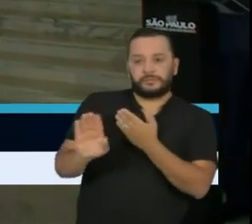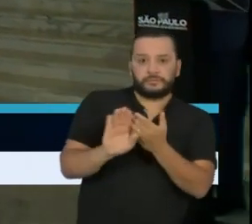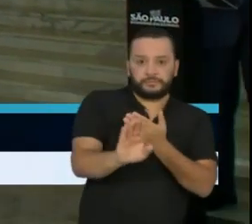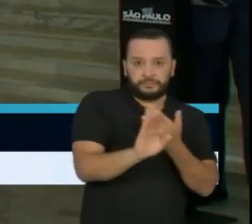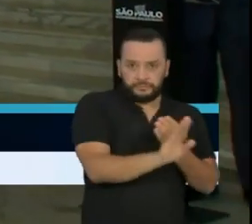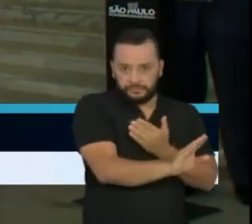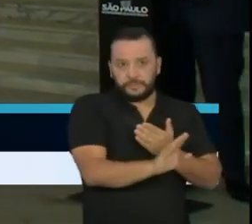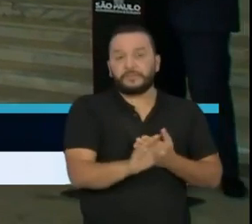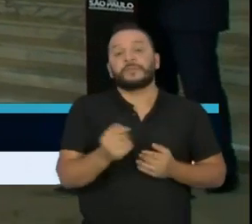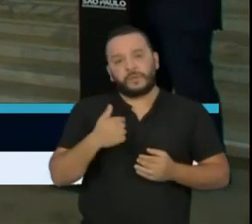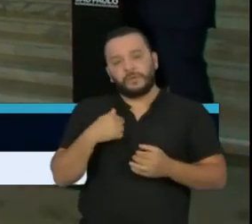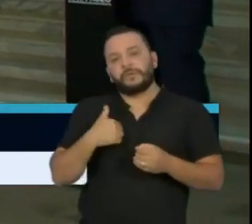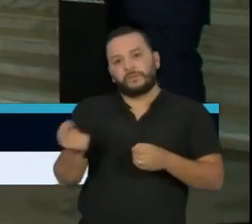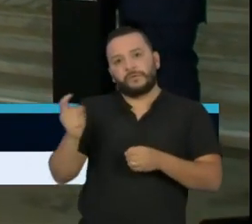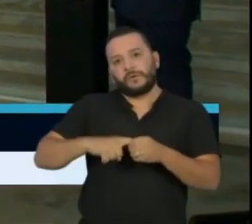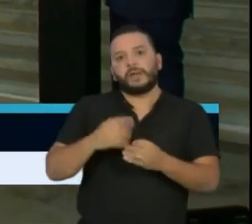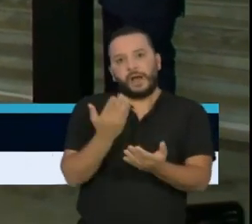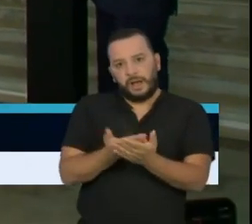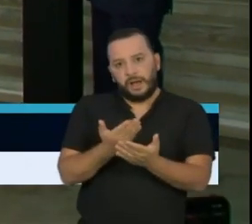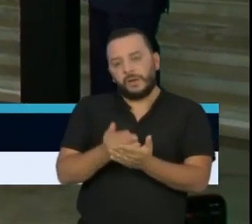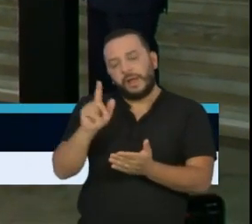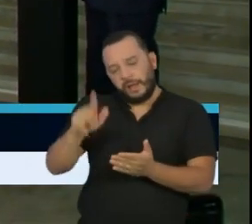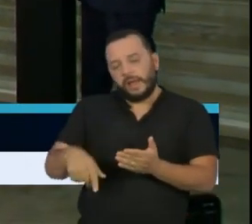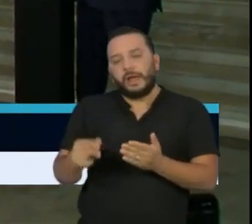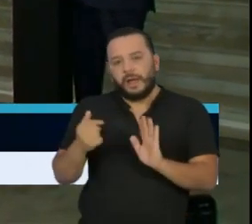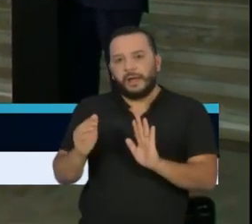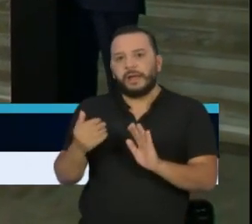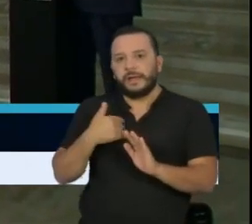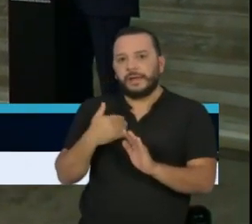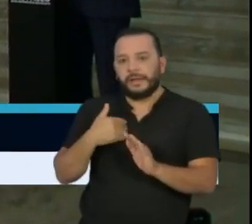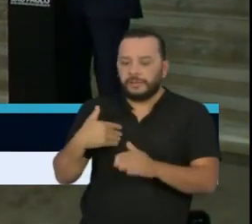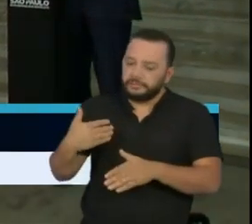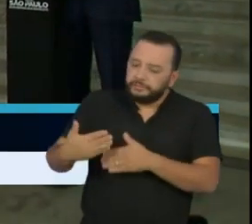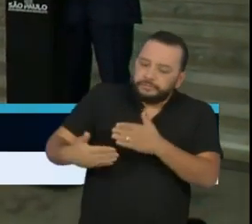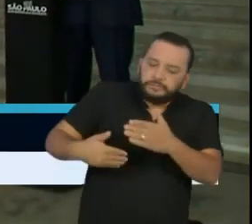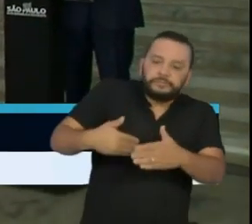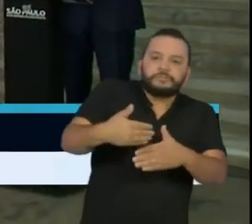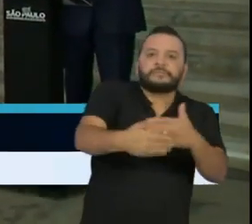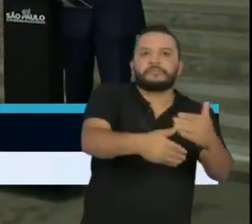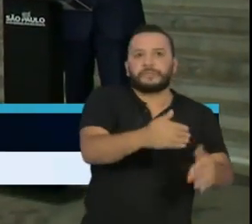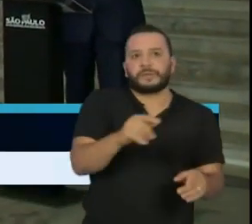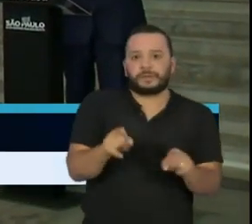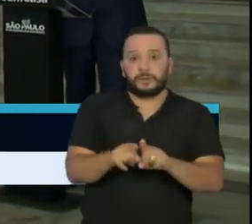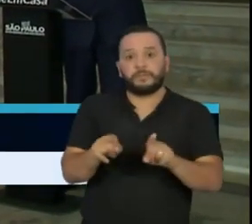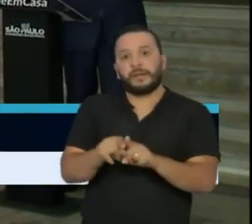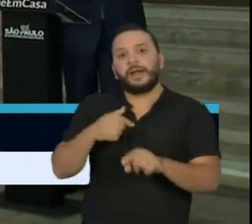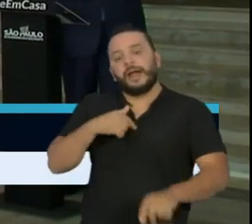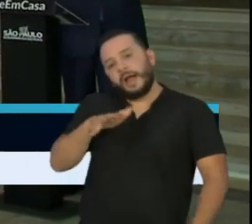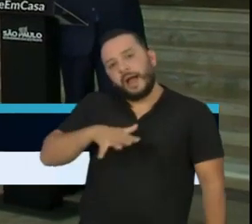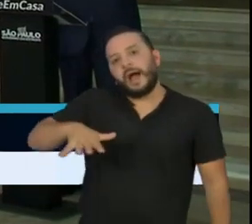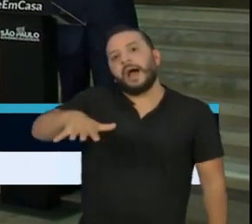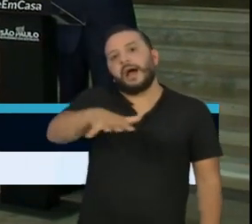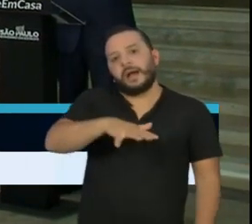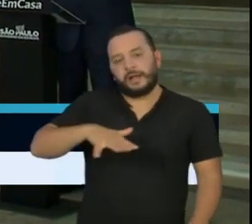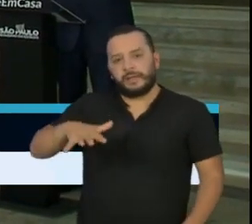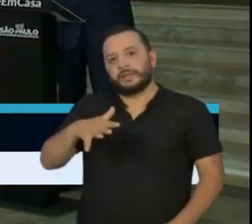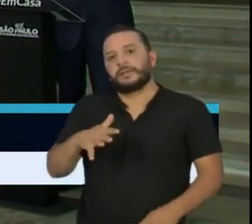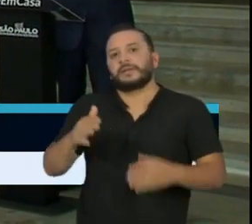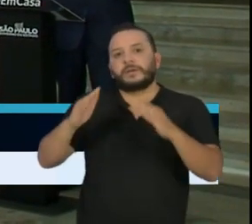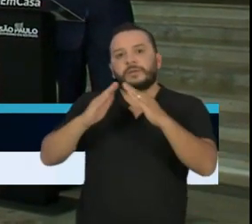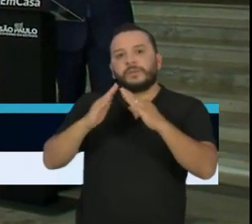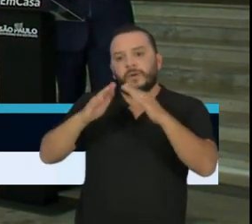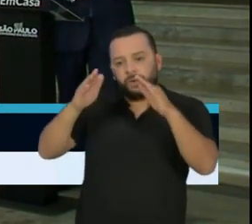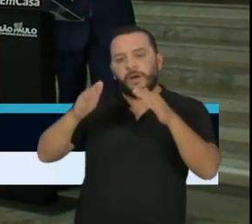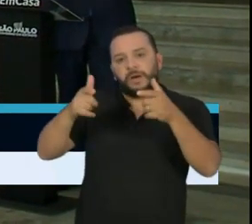também será gradual. Falarei sobre isso. Critério geográfico é um critério que será observado de acordo com o Centro